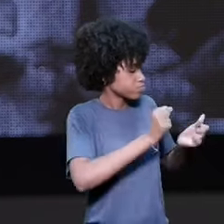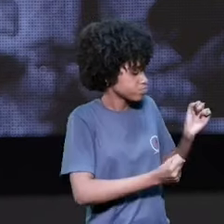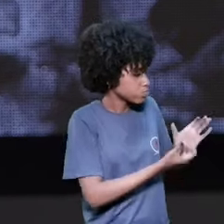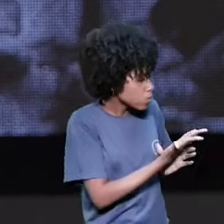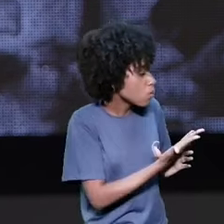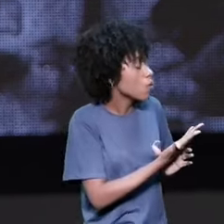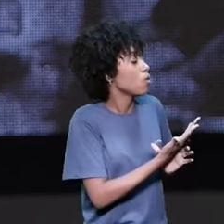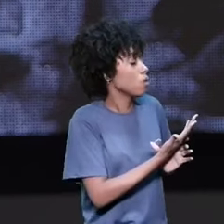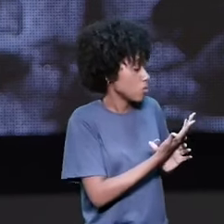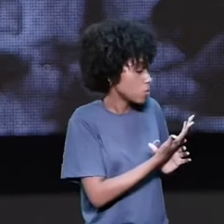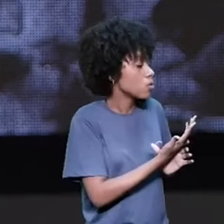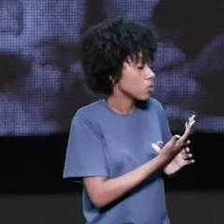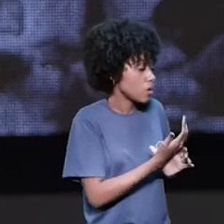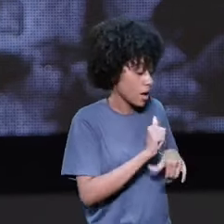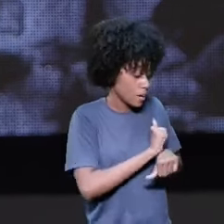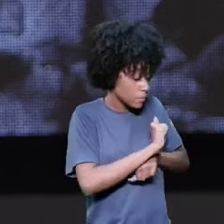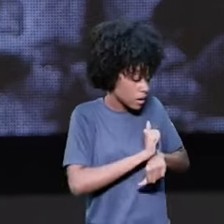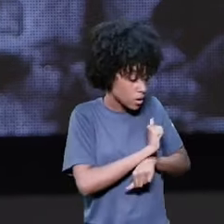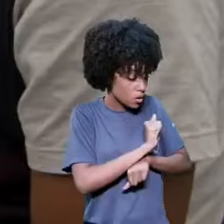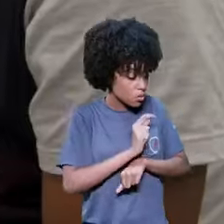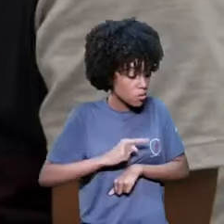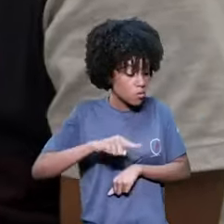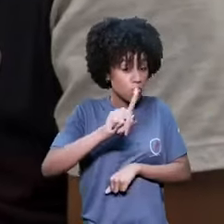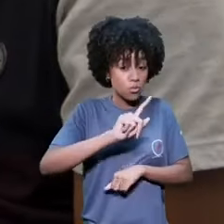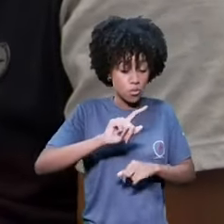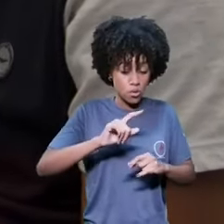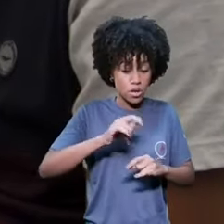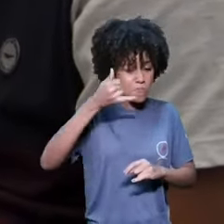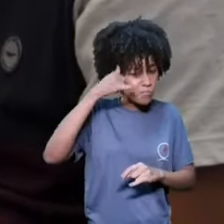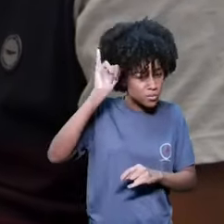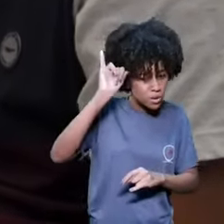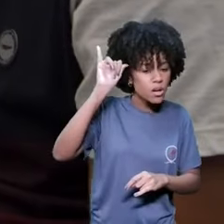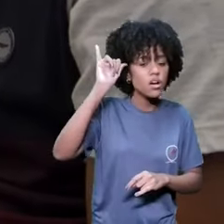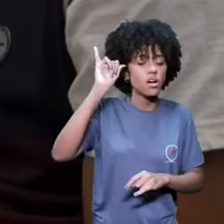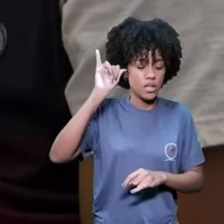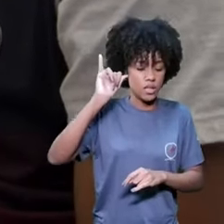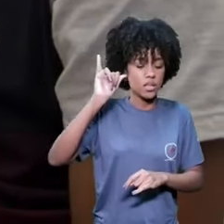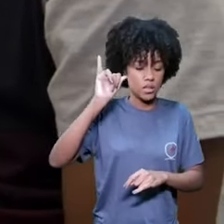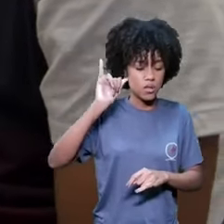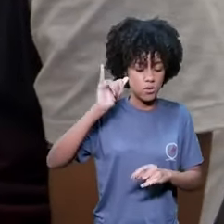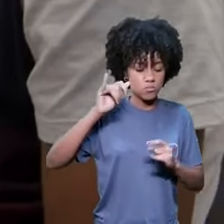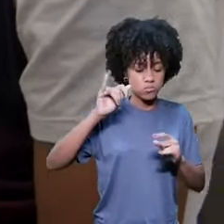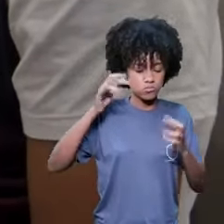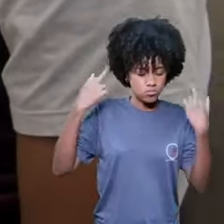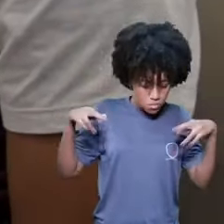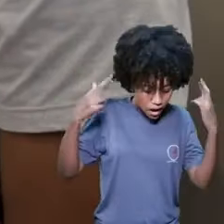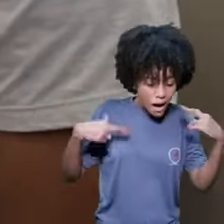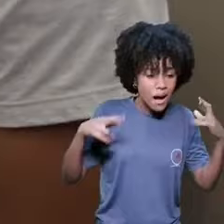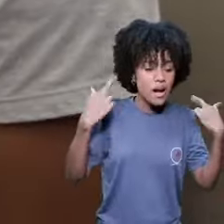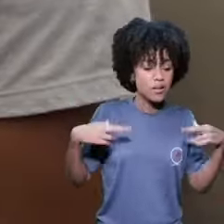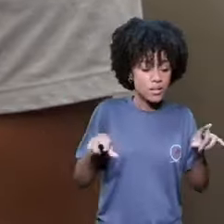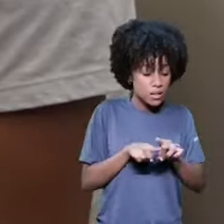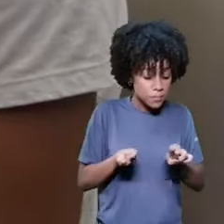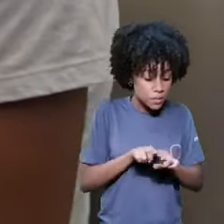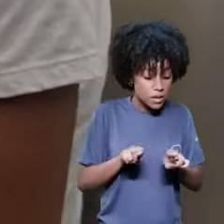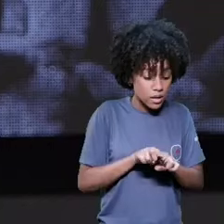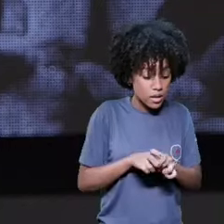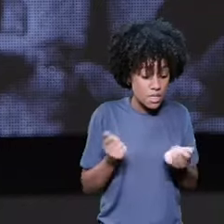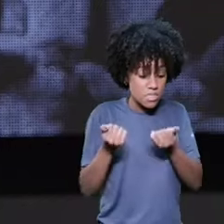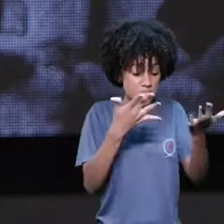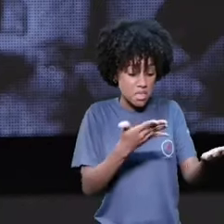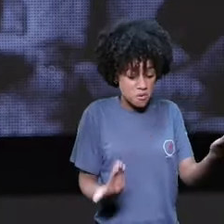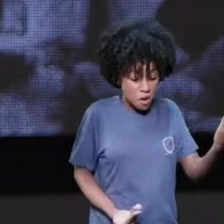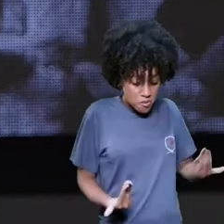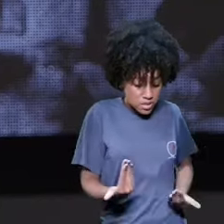pão. Abraão, por sua vez, correu ao gado, pegou um novilho, uma vitela, um bezerro, tenro e bom, e entregou ao empregado que